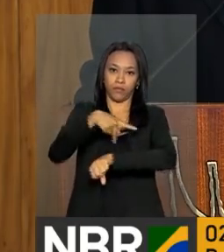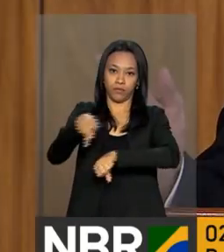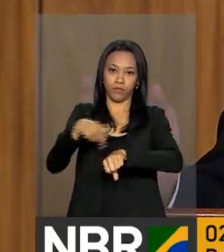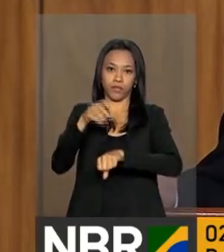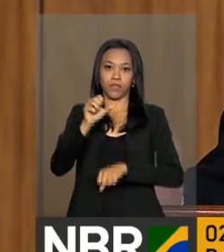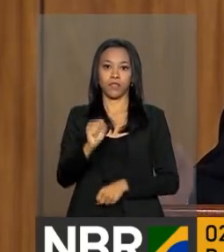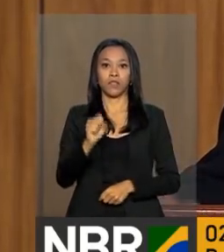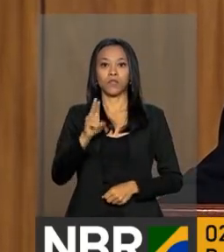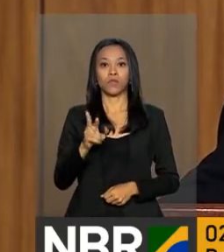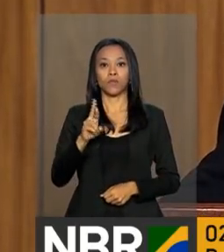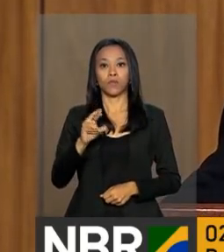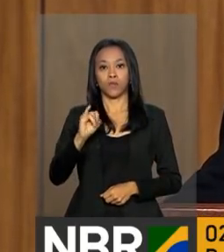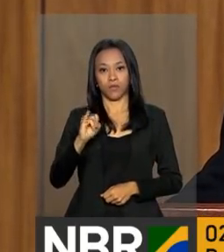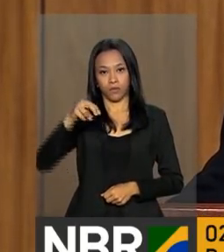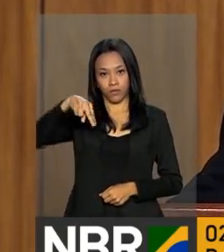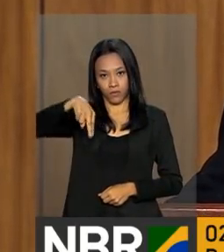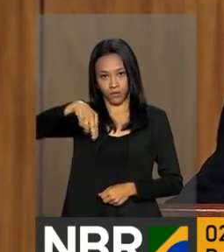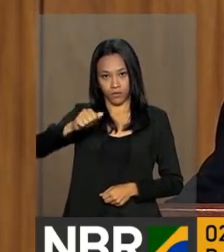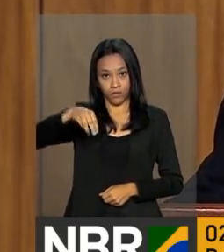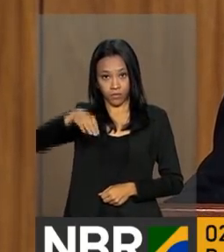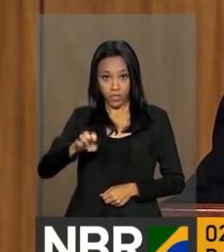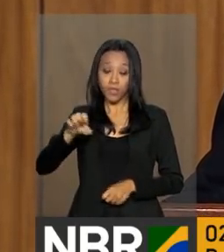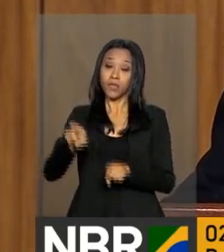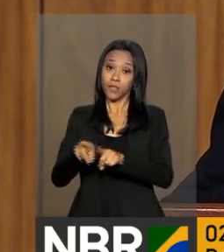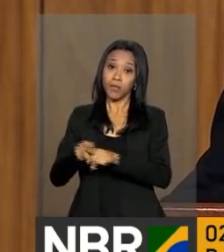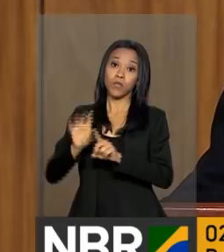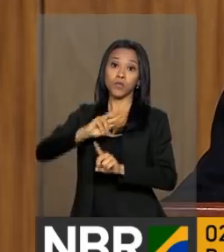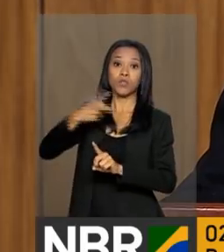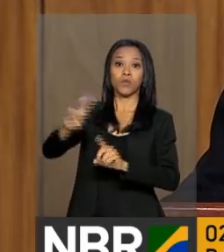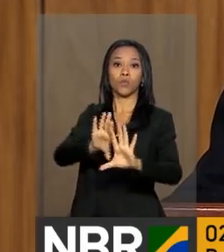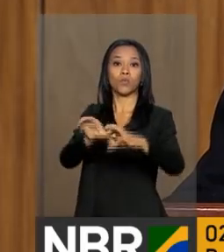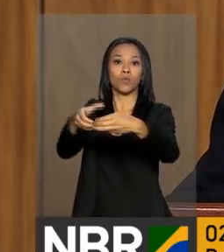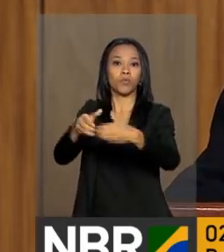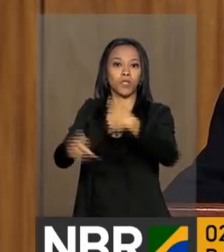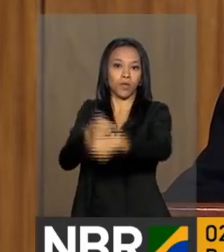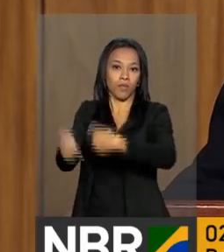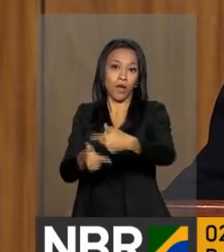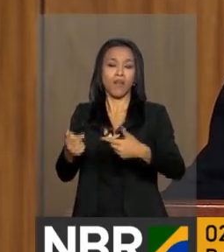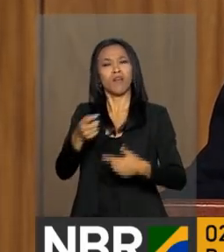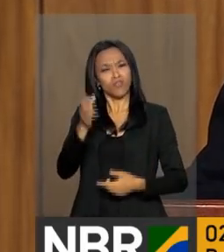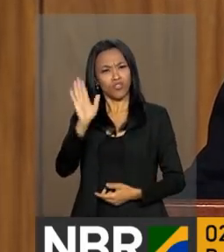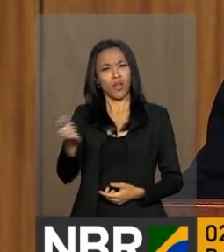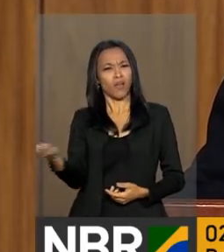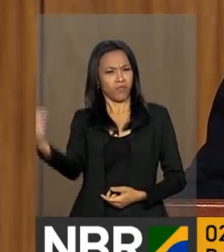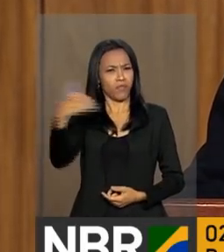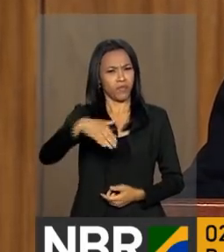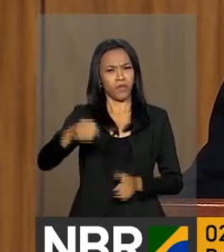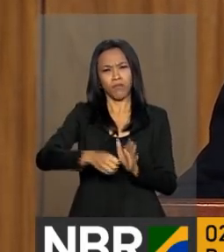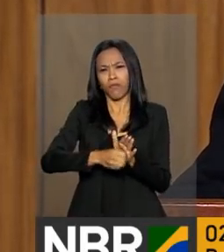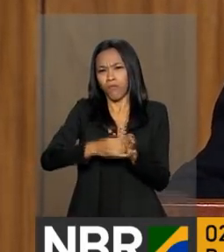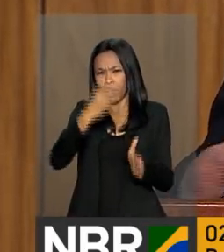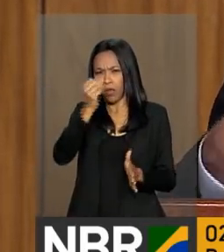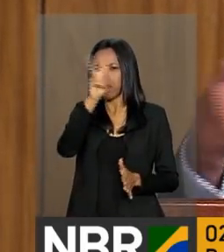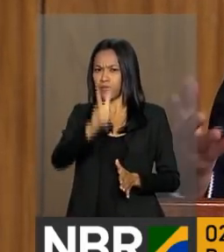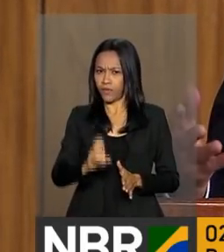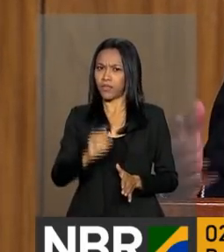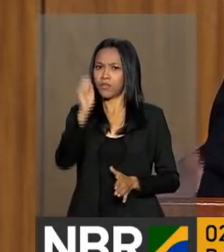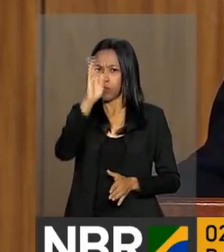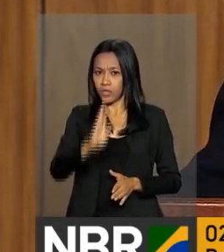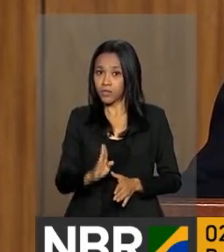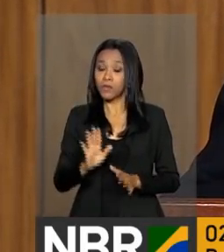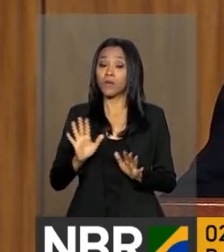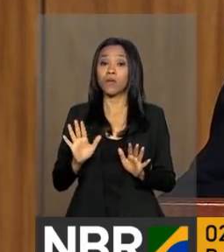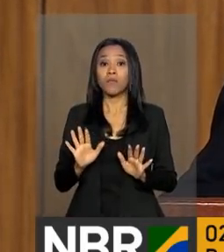Sua Excelência já esteve várias vezes no Brasil, mas eu creio que desta feita, né, o número de